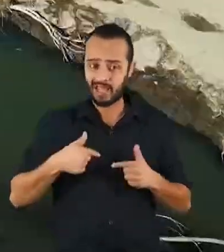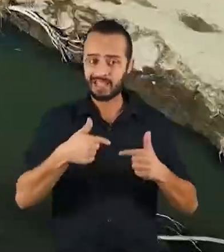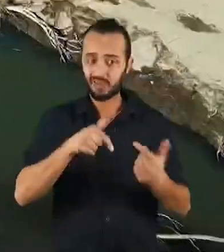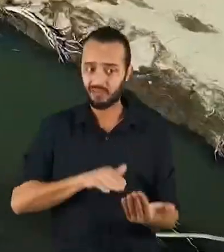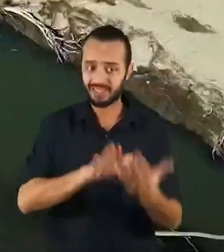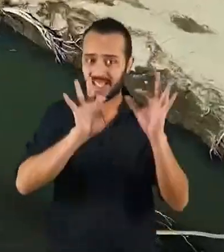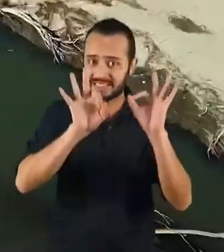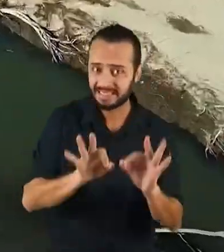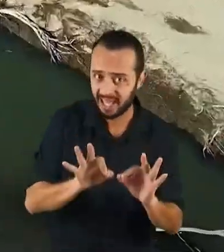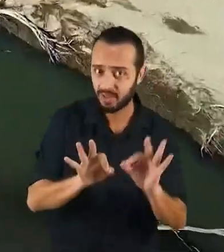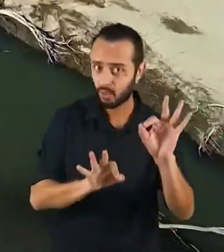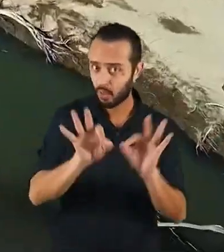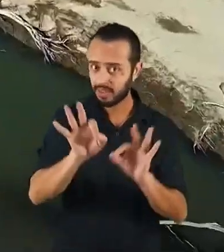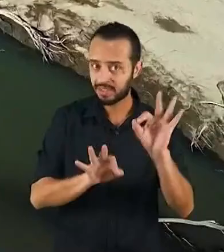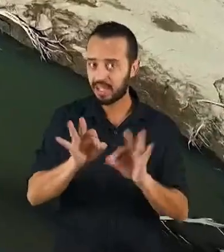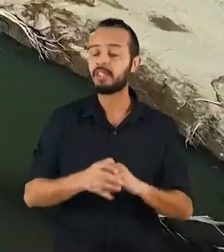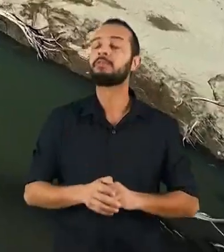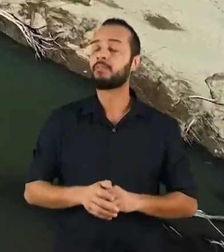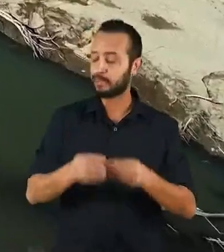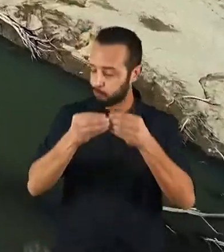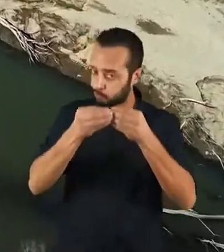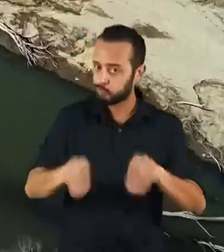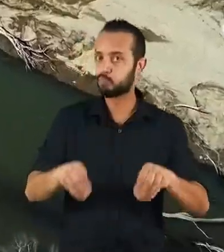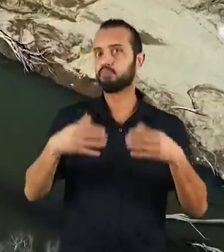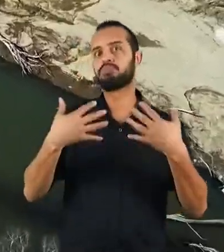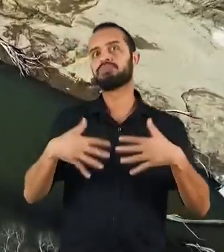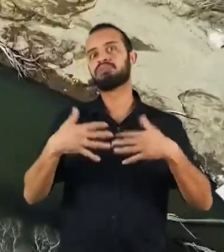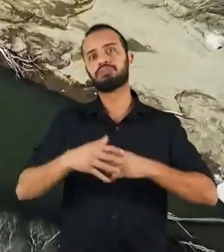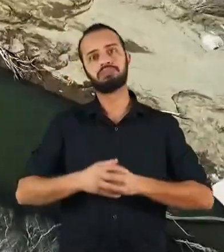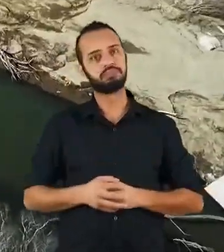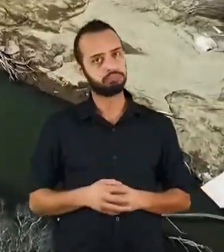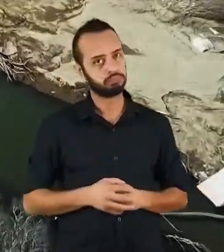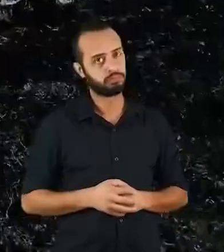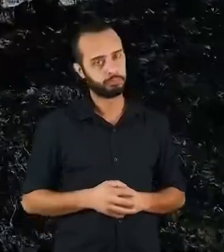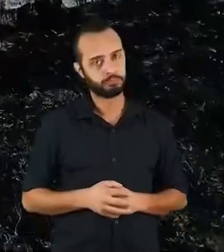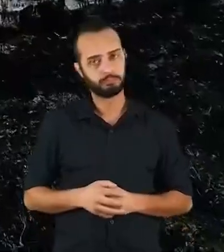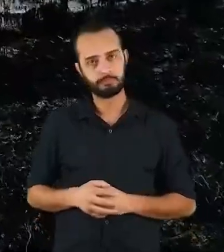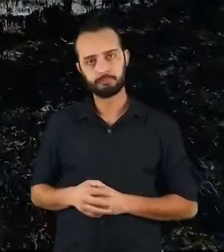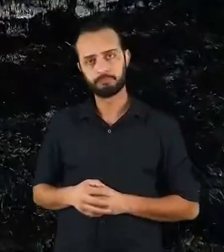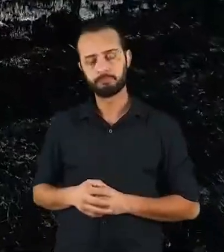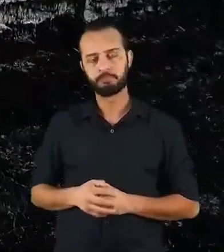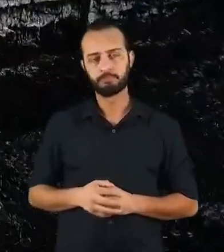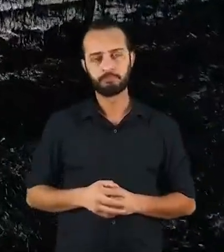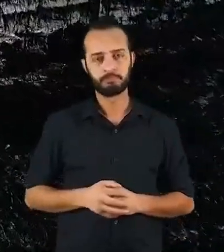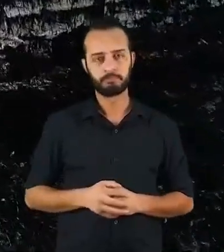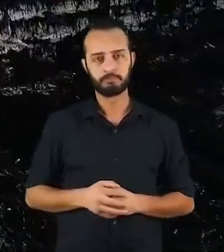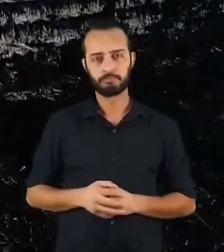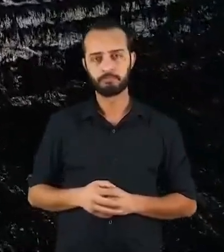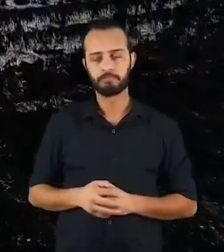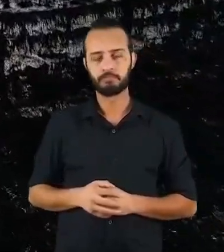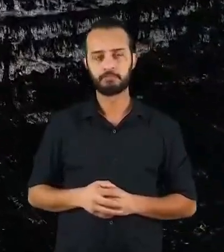agirmos rápido e de forma coordenada, vai haver grandes prejuízos.